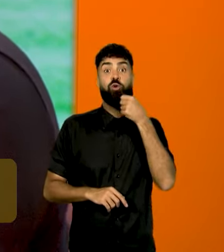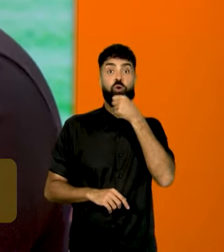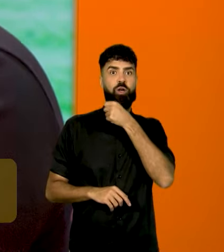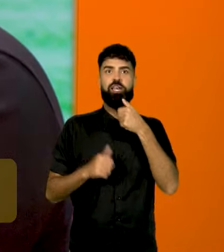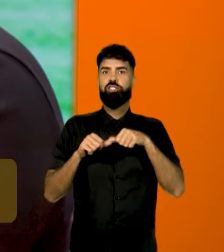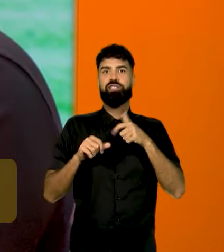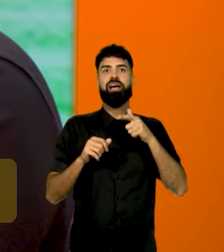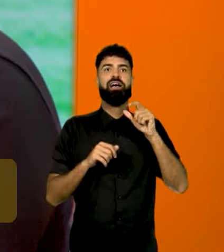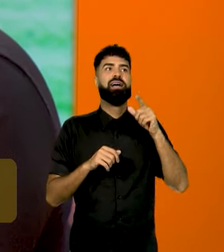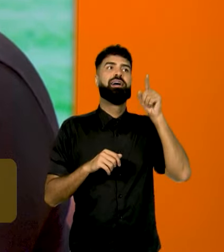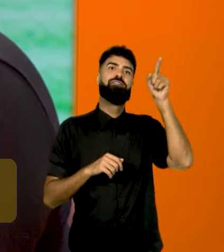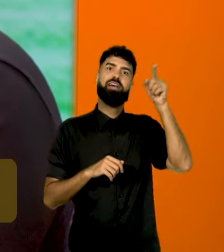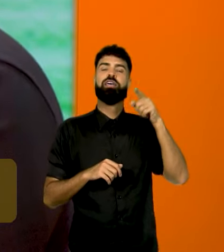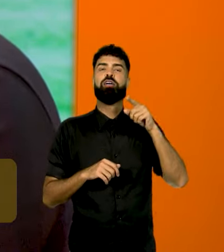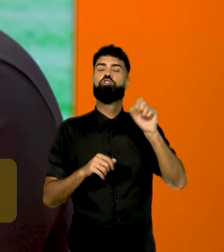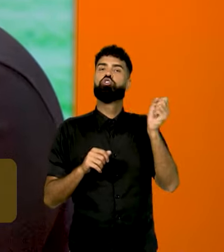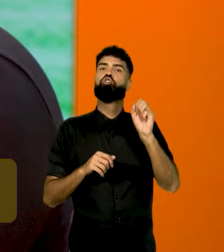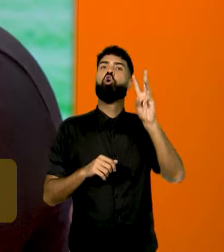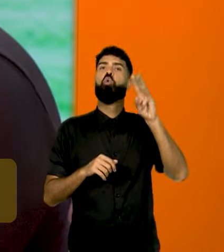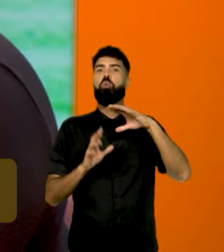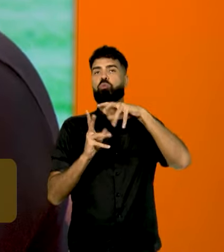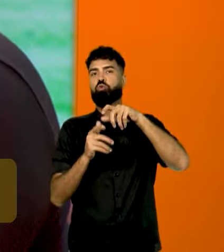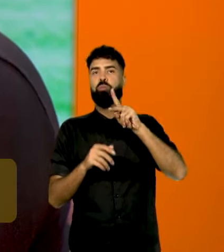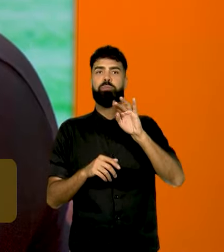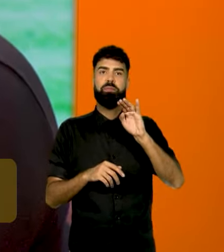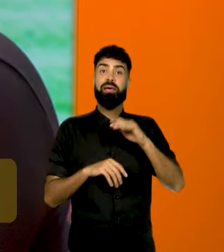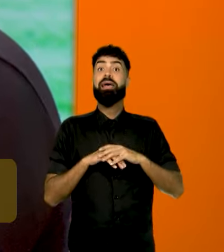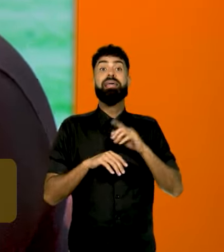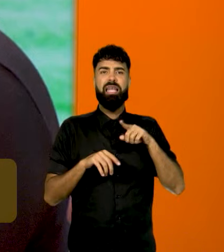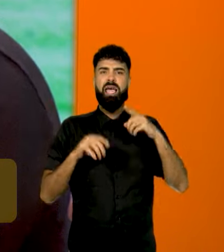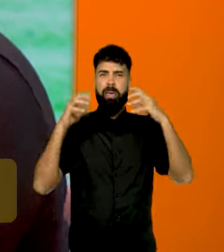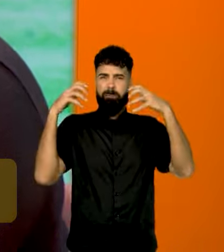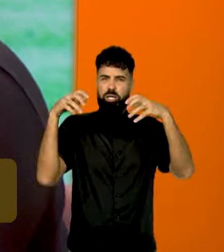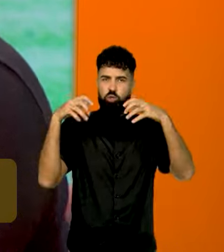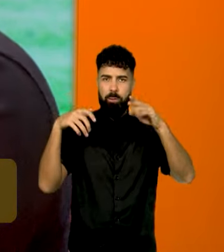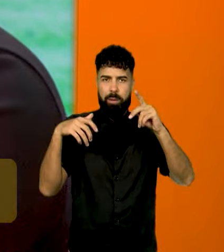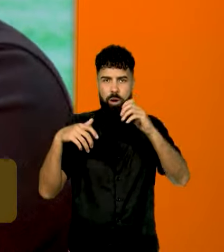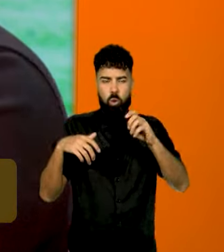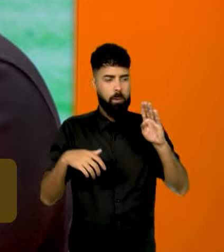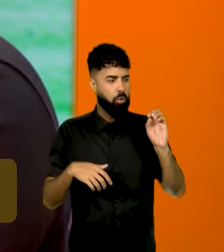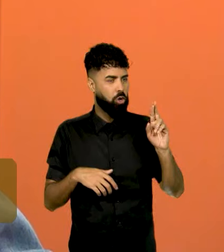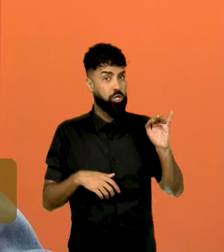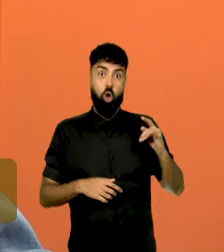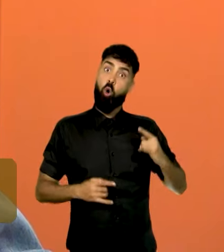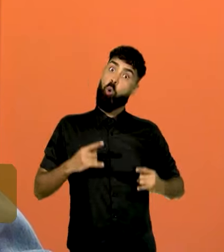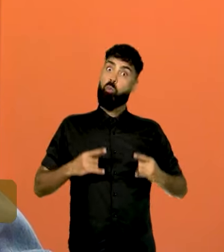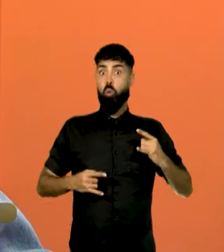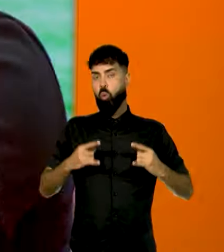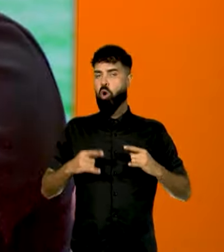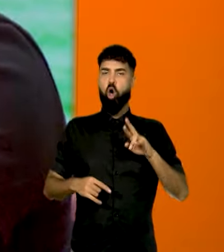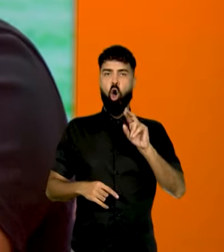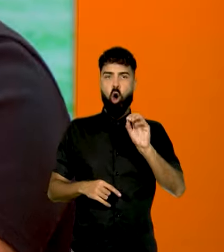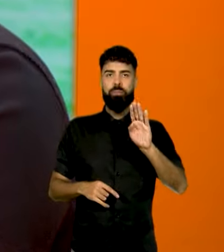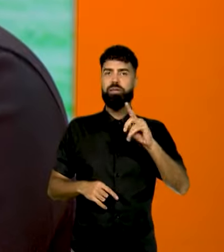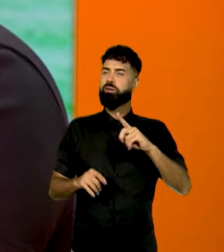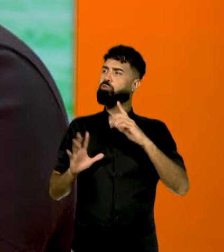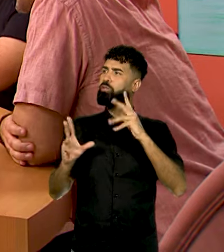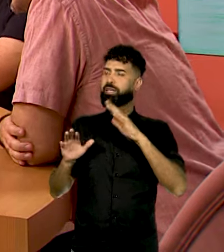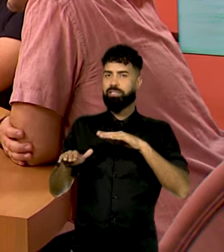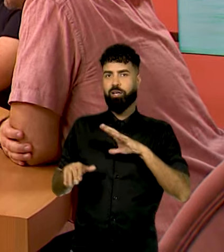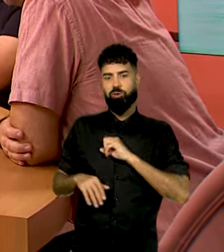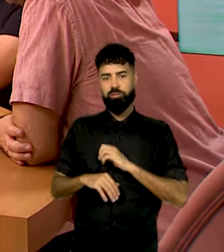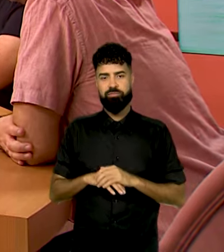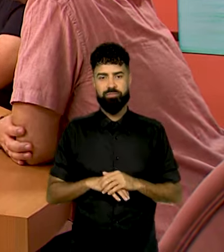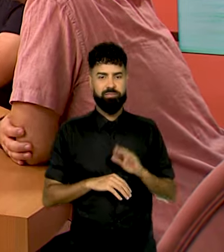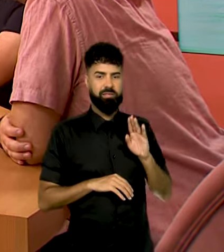shows do Mundo Bita. Enfim, tem vários. Tem o Bicho Papão, o Boris. Tem o Robô, que a criançada ama também, que é o Robin. Enfim. Legal. E a Bebel